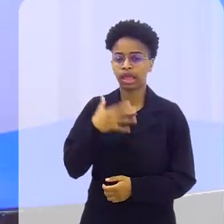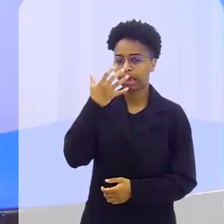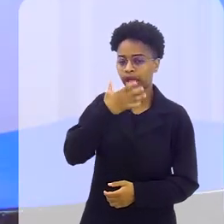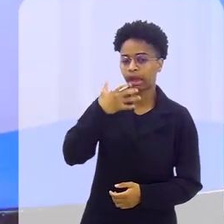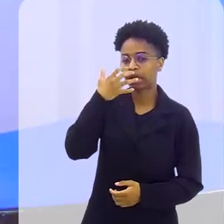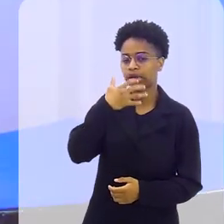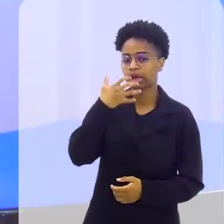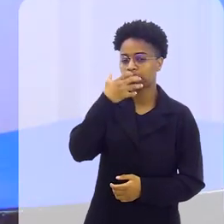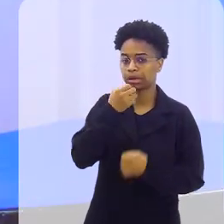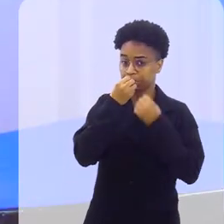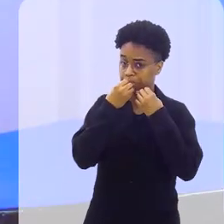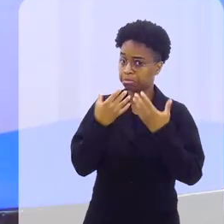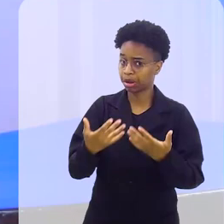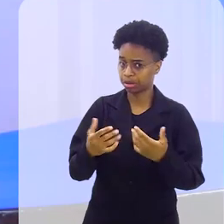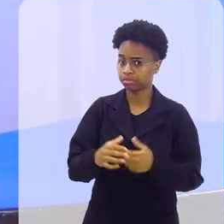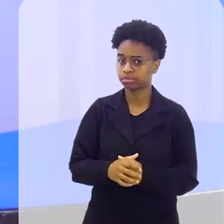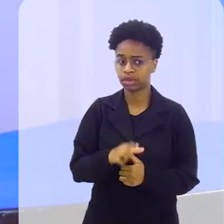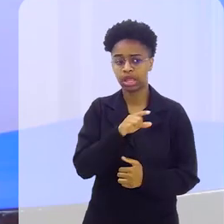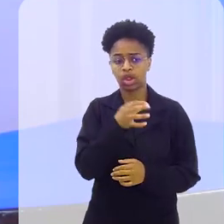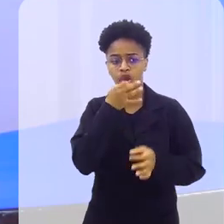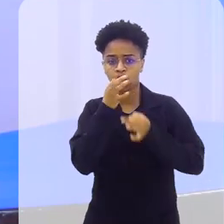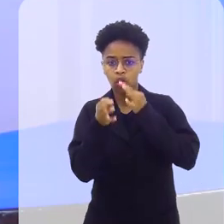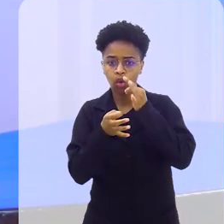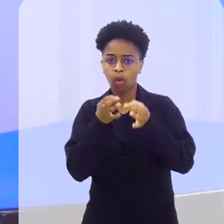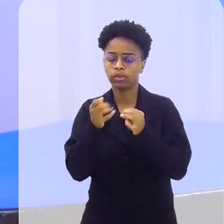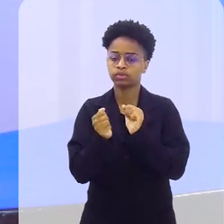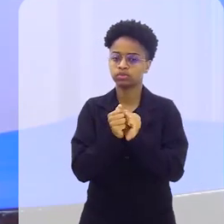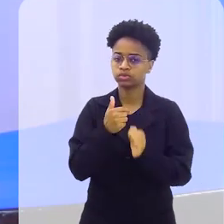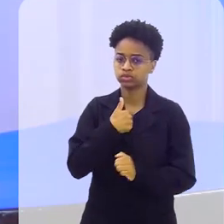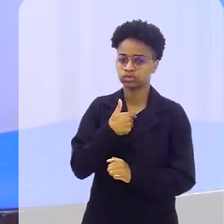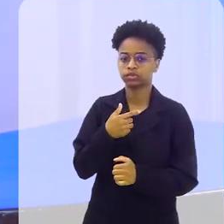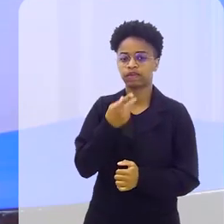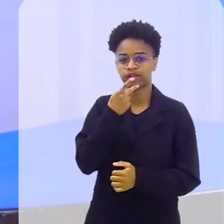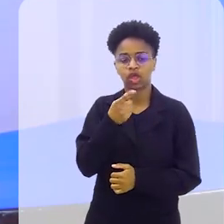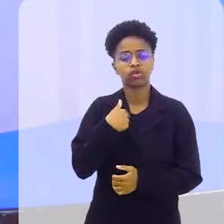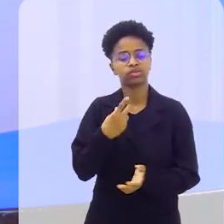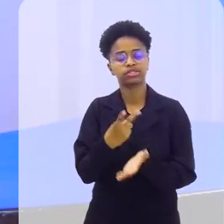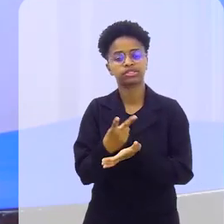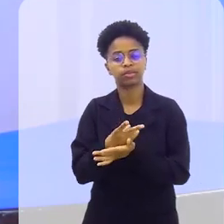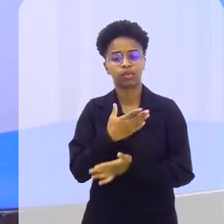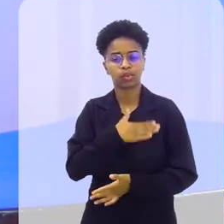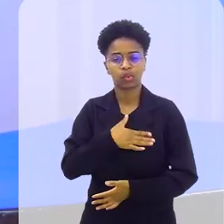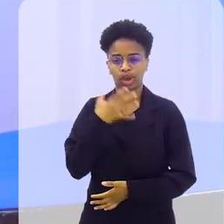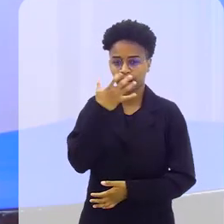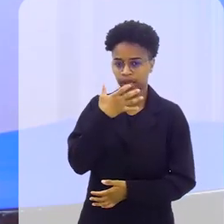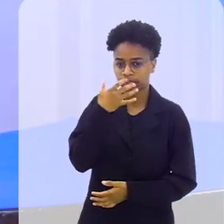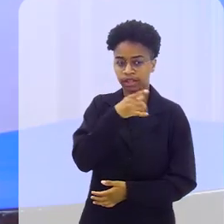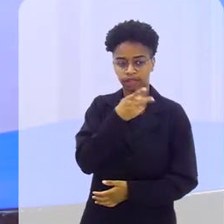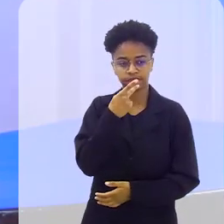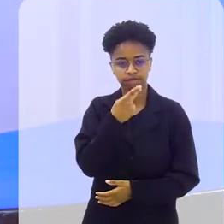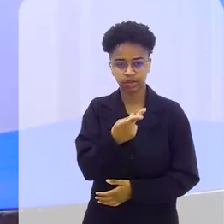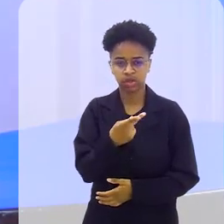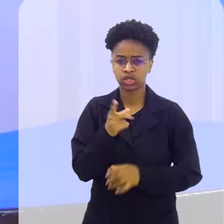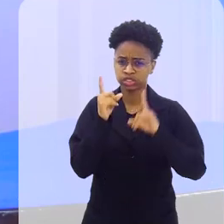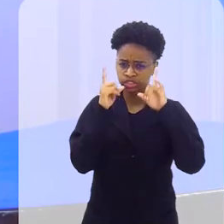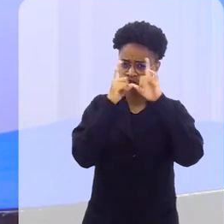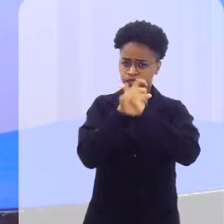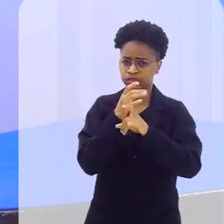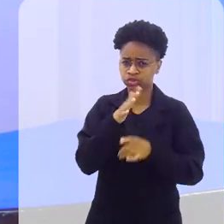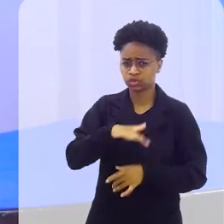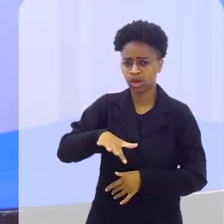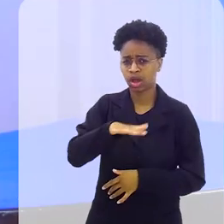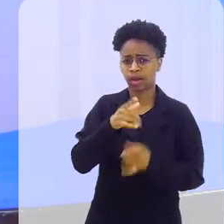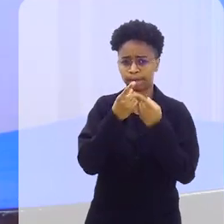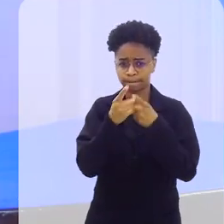de cantar e cantar muito bem. Ele estava comentando comigo, Júlio, eu sempre gostei de cantar. Ele falou que é complicado